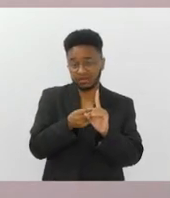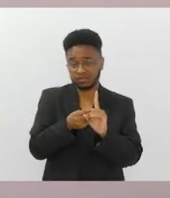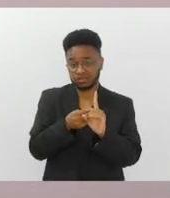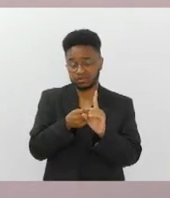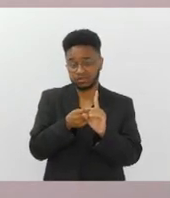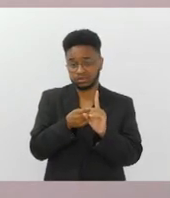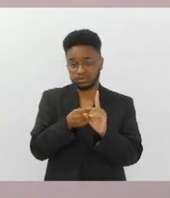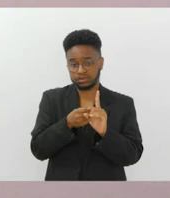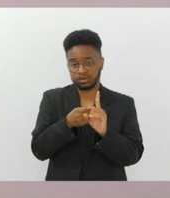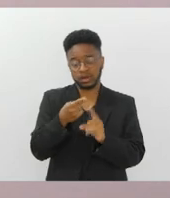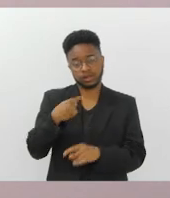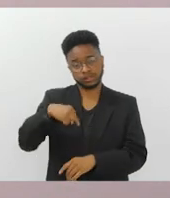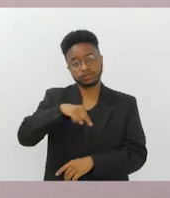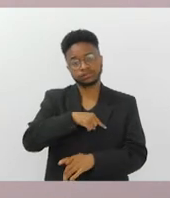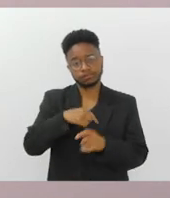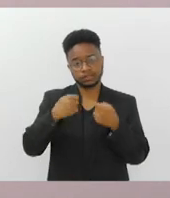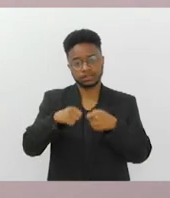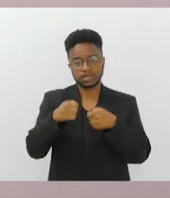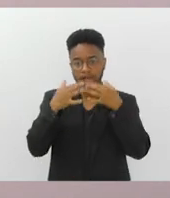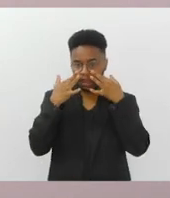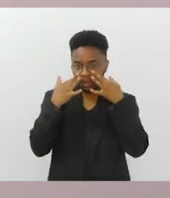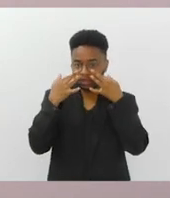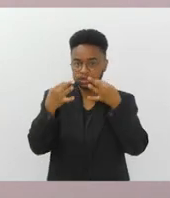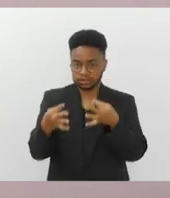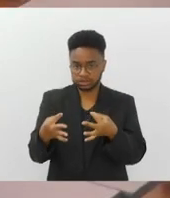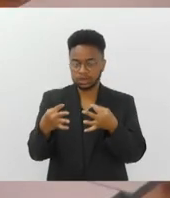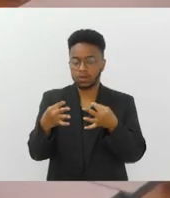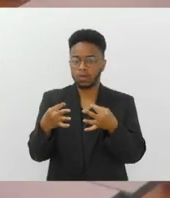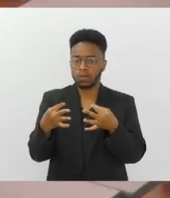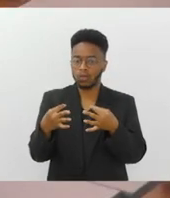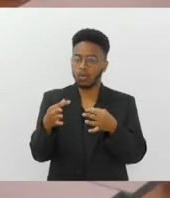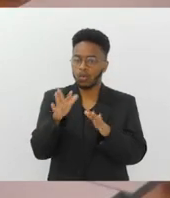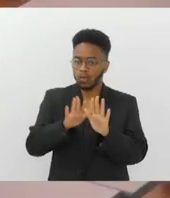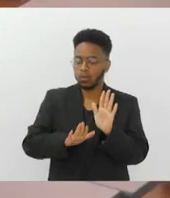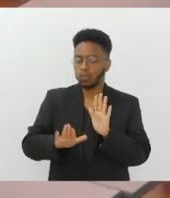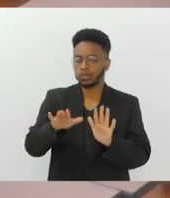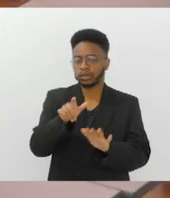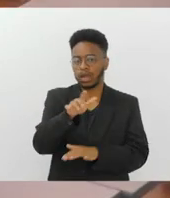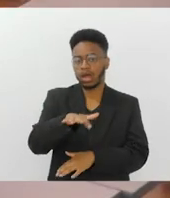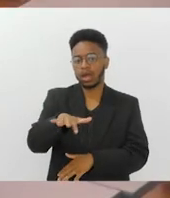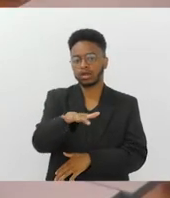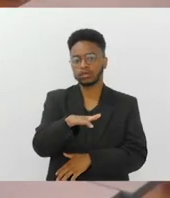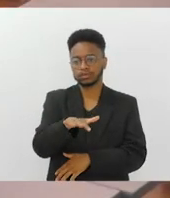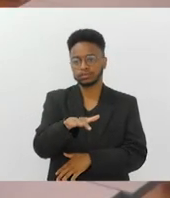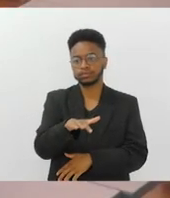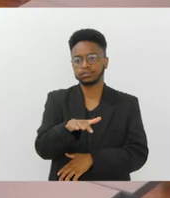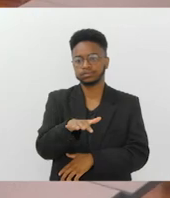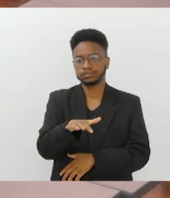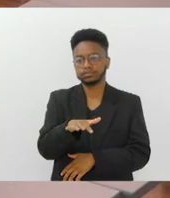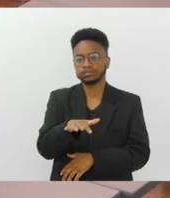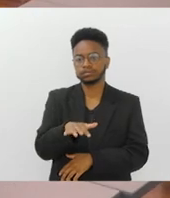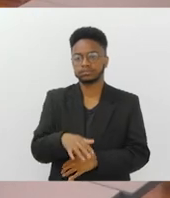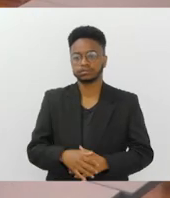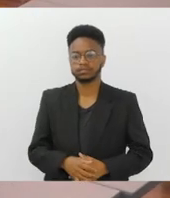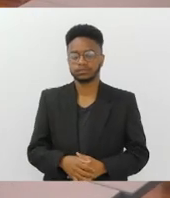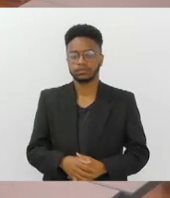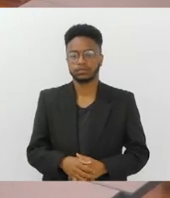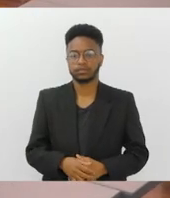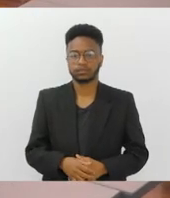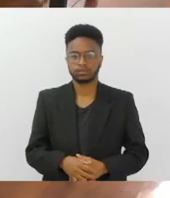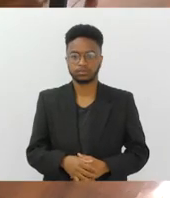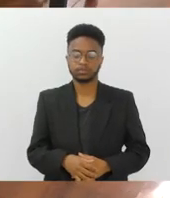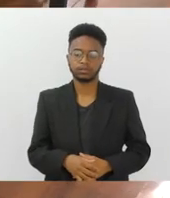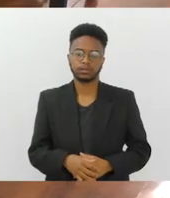grávidas, que a gente possa ter um olhar mais cuidadoso e mais corresponsivo do Estado